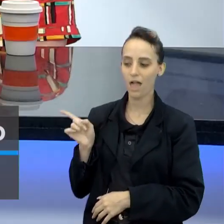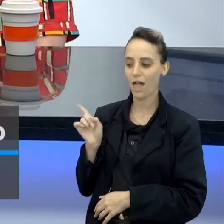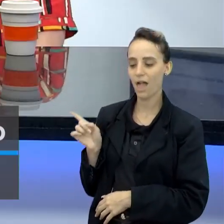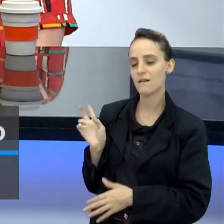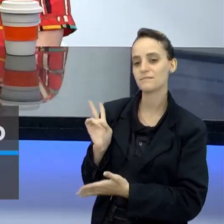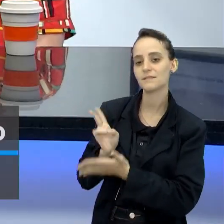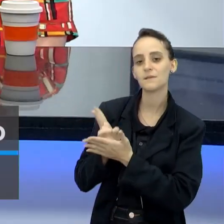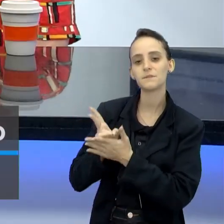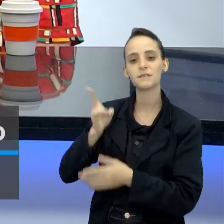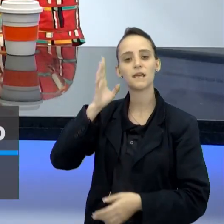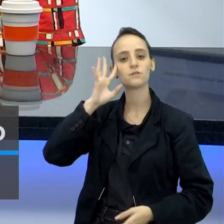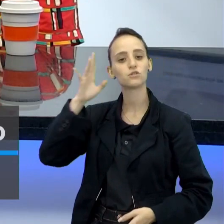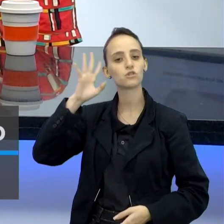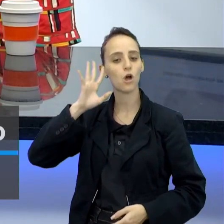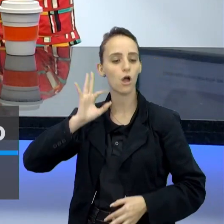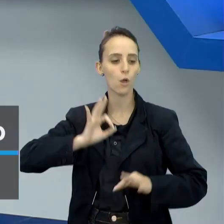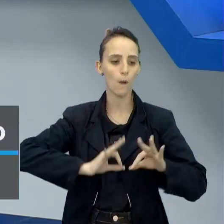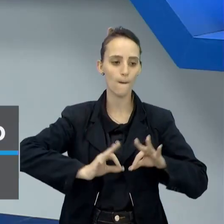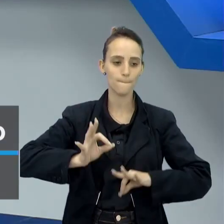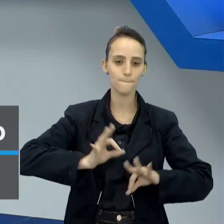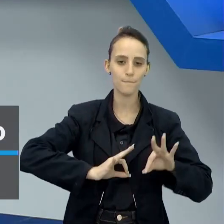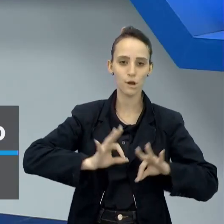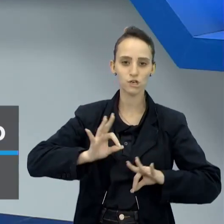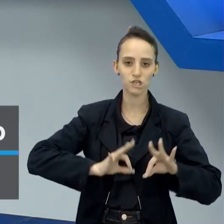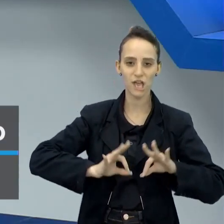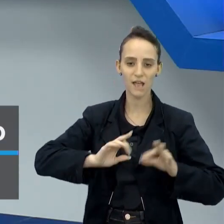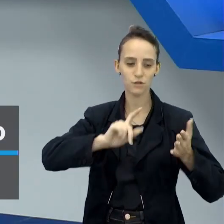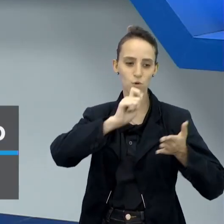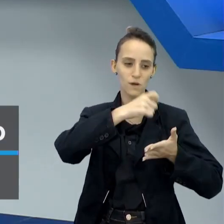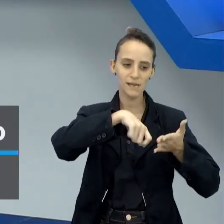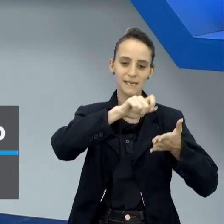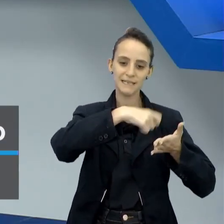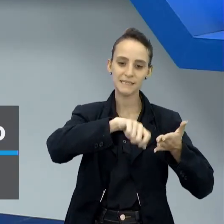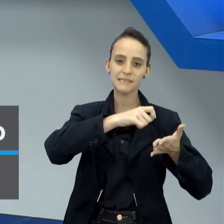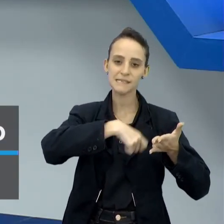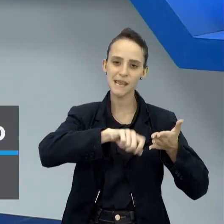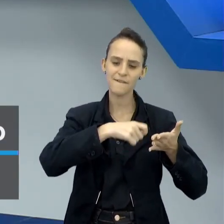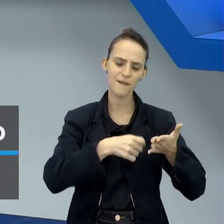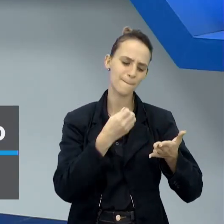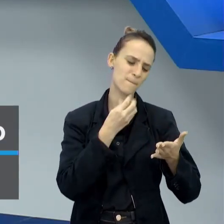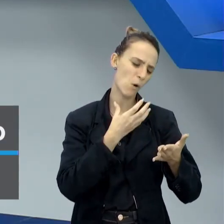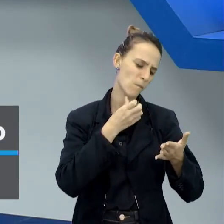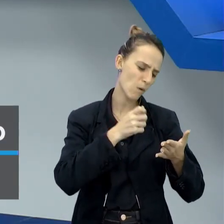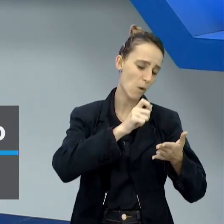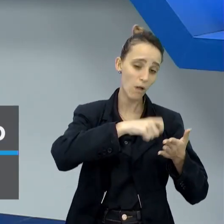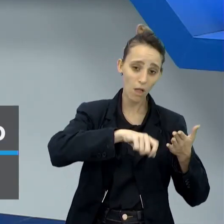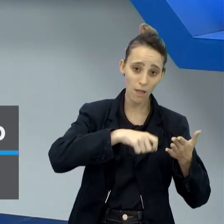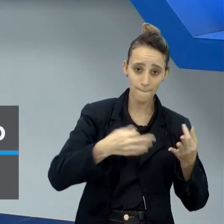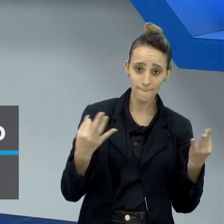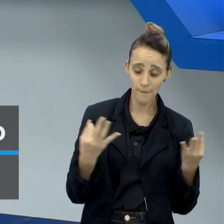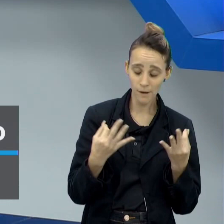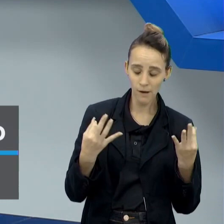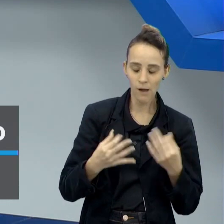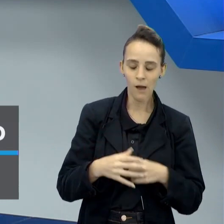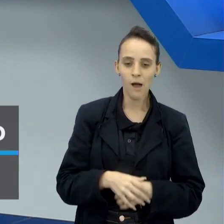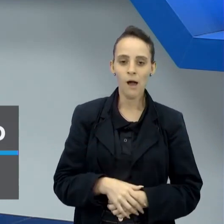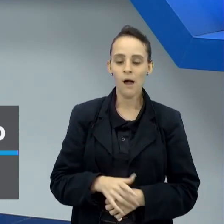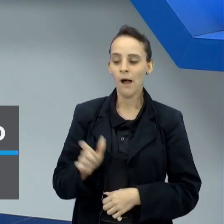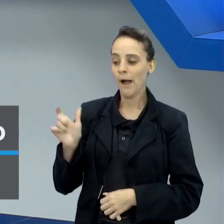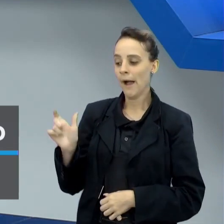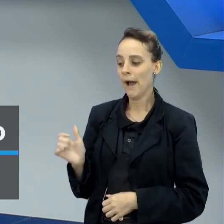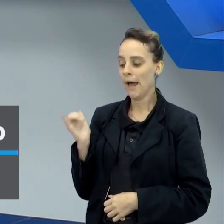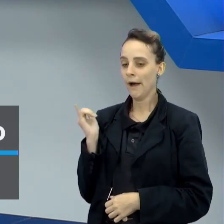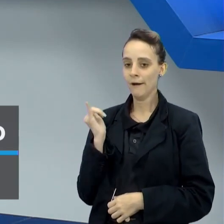tinha como projeto, né, escrever, e ela escreve sempre muito bem, E aí ela disse que a